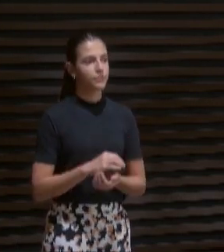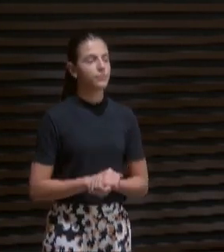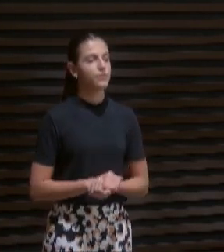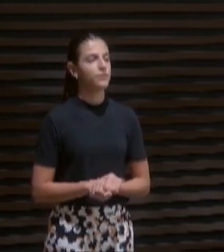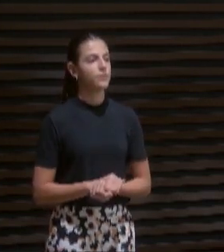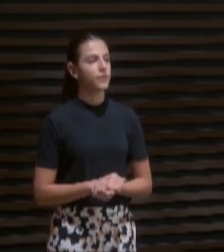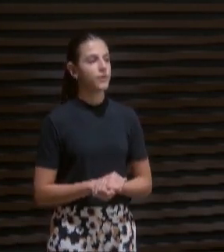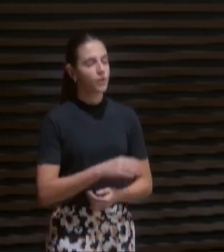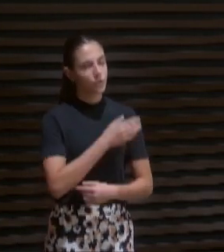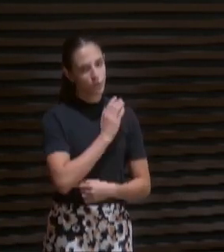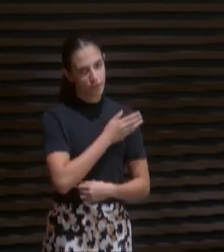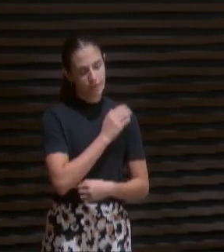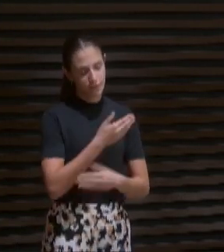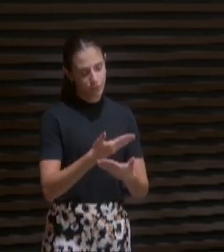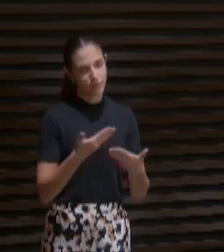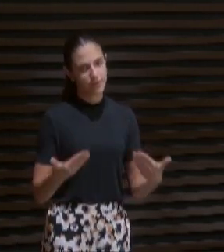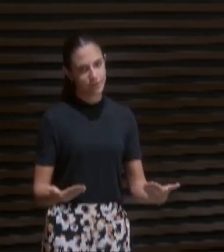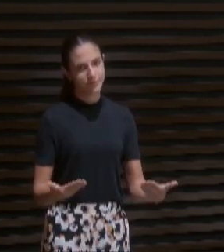o coração de vocês,